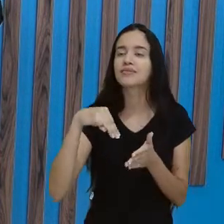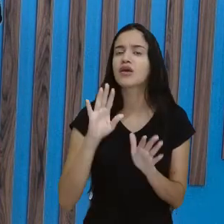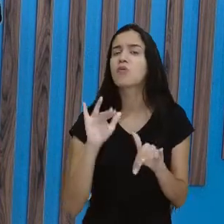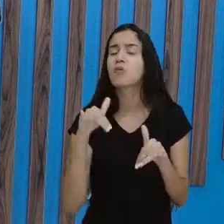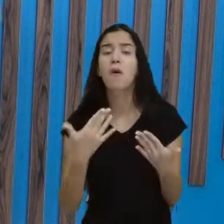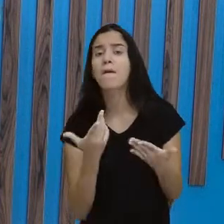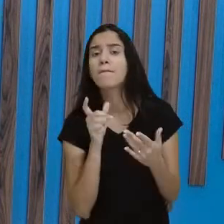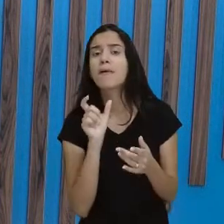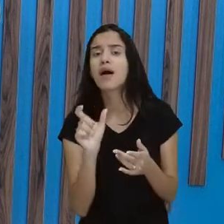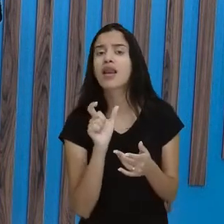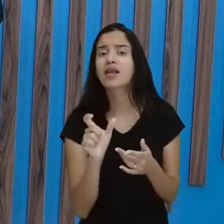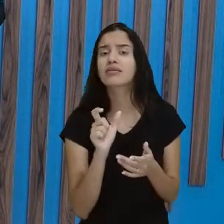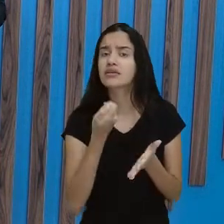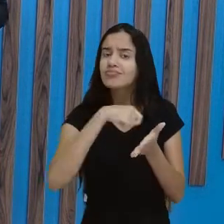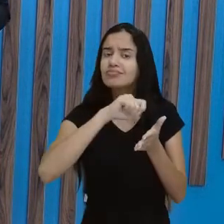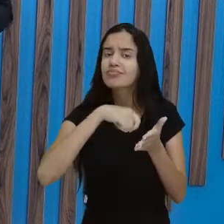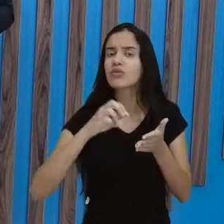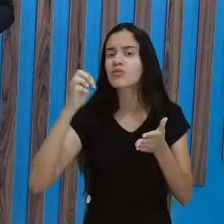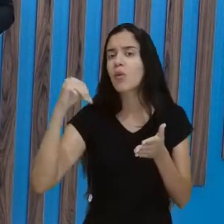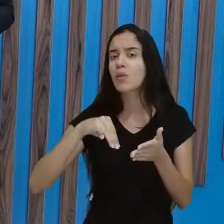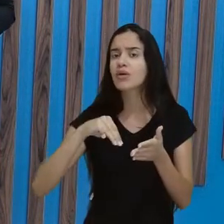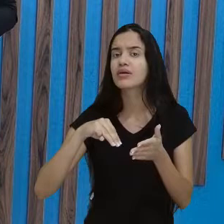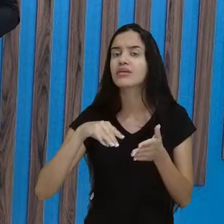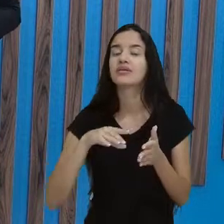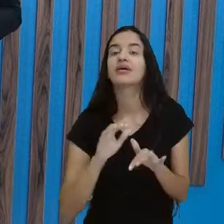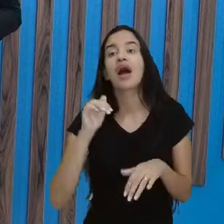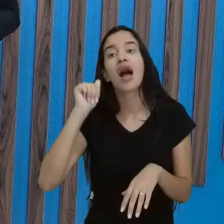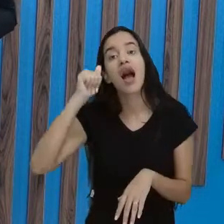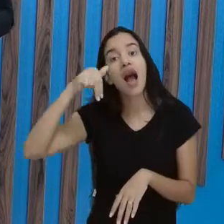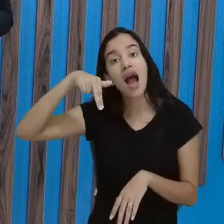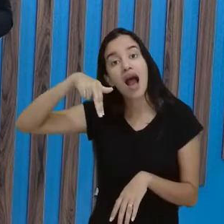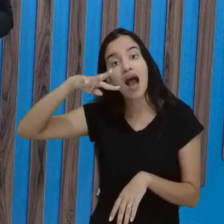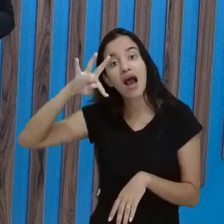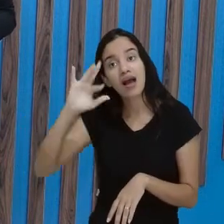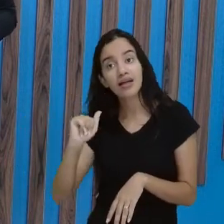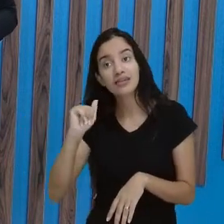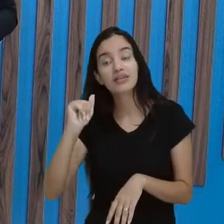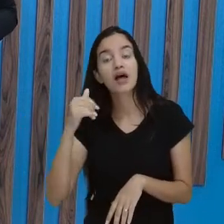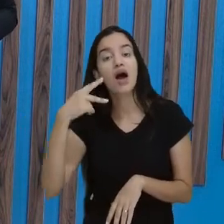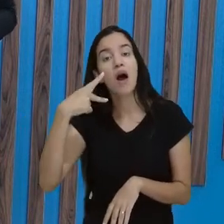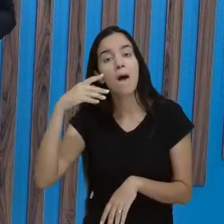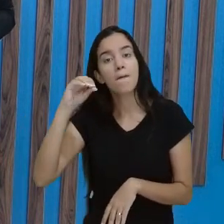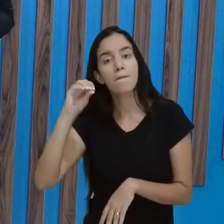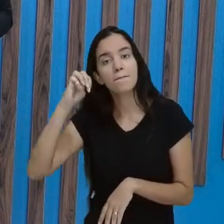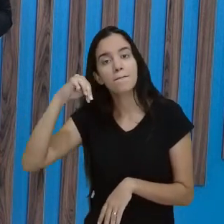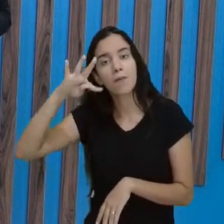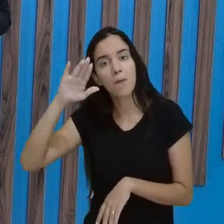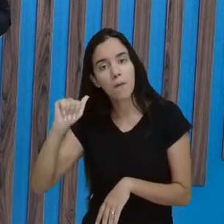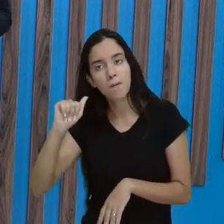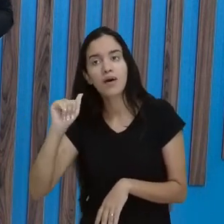Qual palavra que a gente não escreve com M? Anta, pomba ou impala? Tem um aí que está